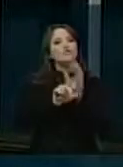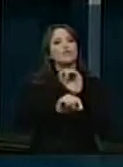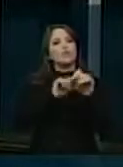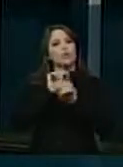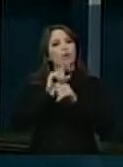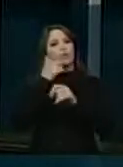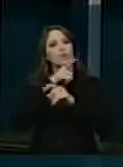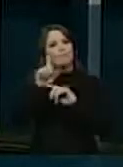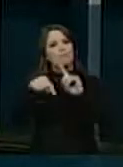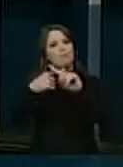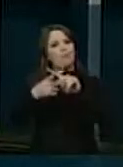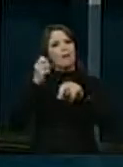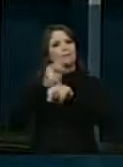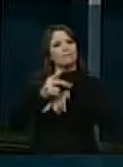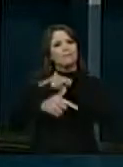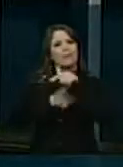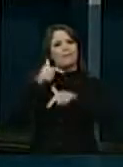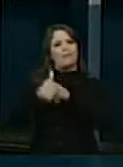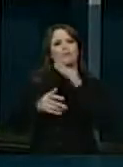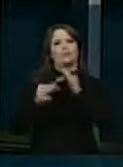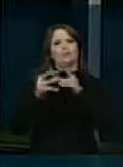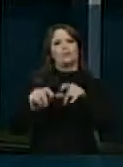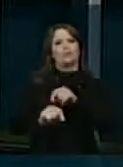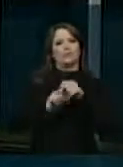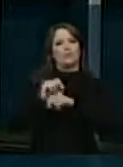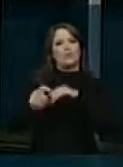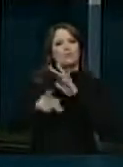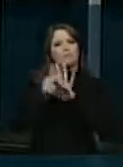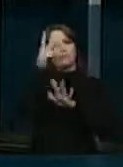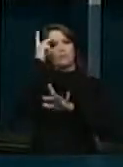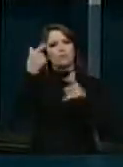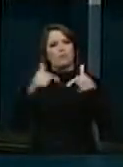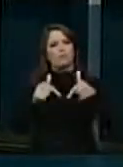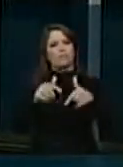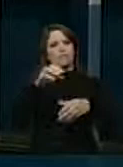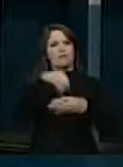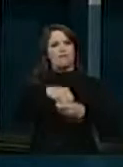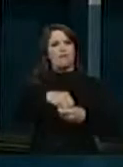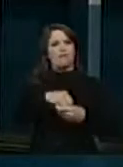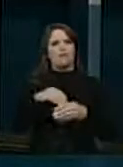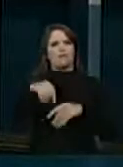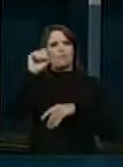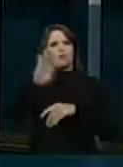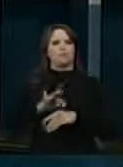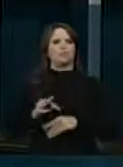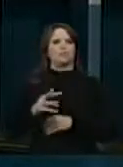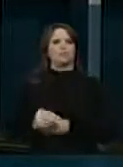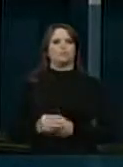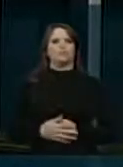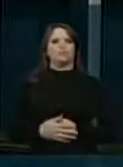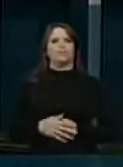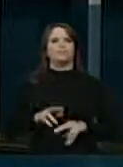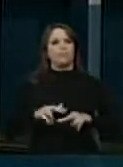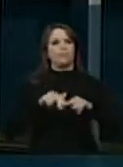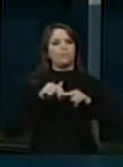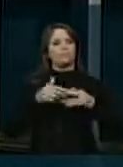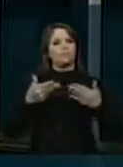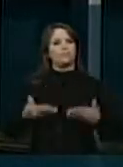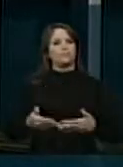mais empregos, criar mais vagas para os trabalhadores e trabalhadoras do Brasil. Sendo